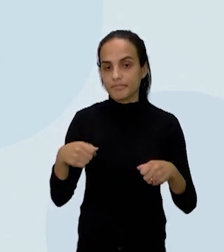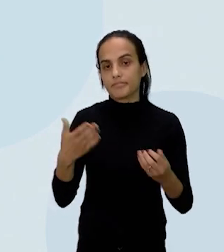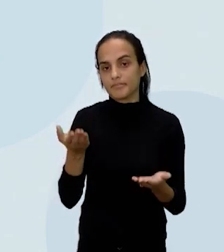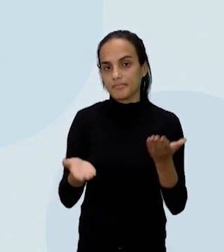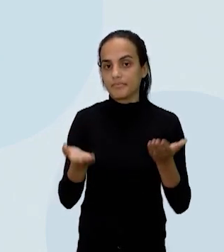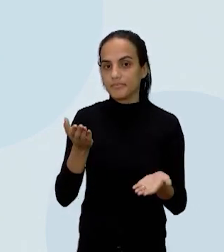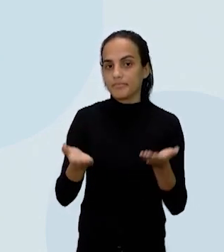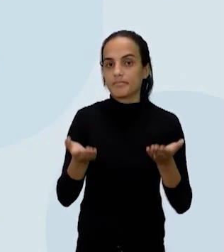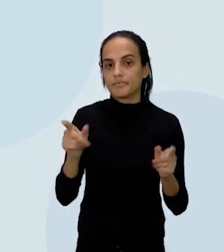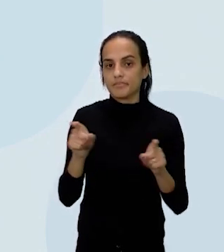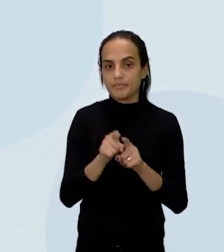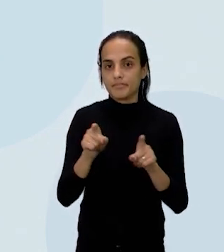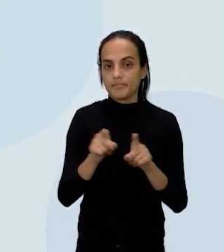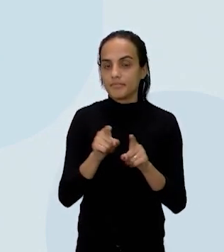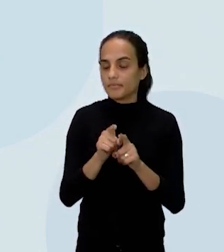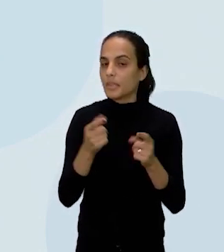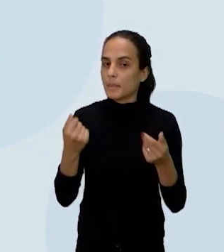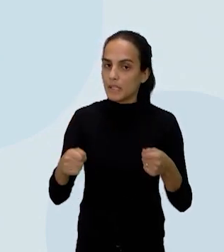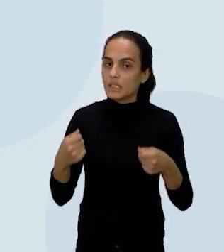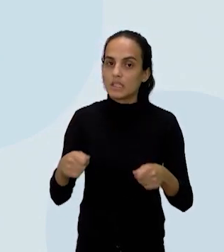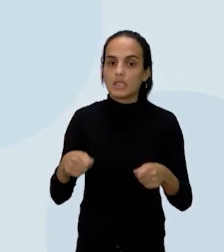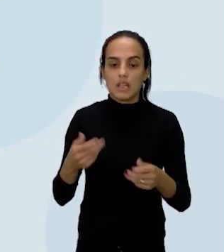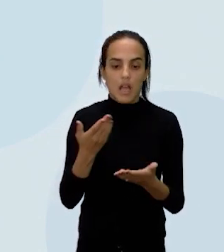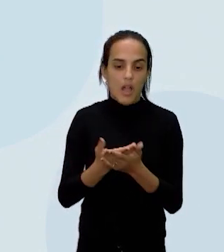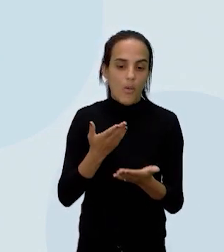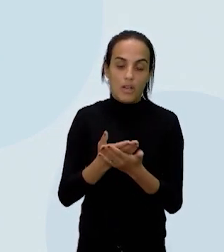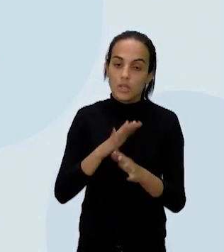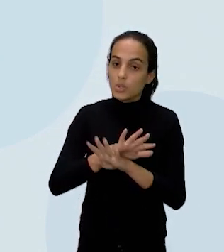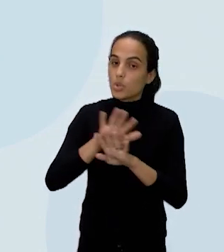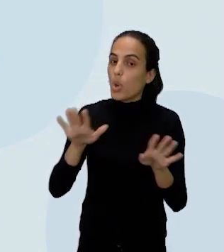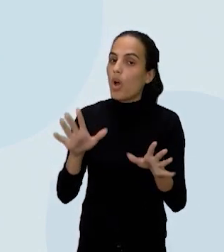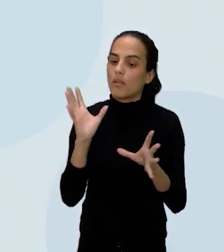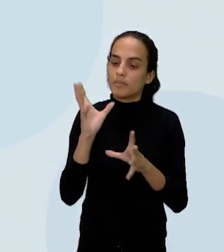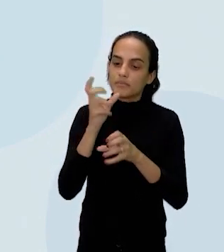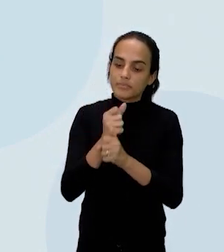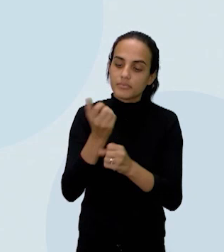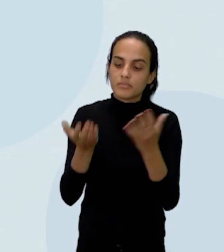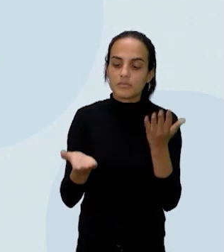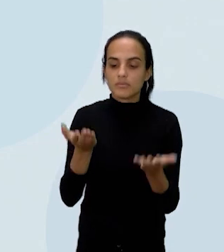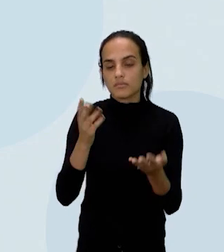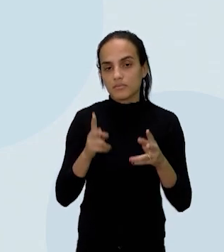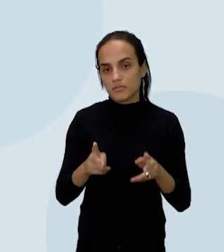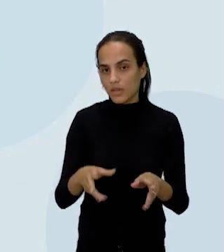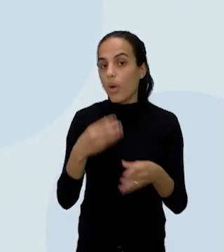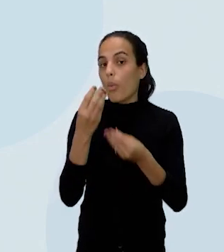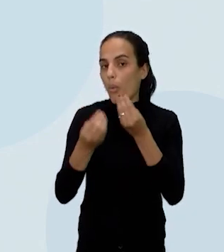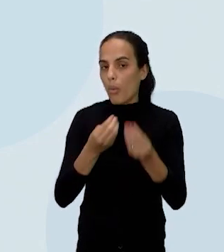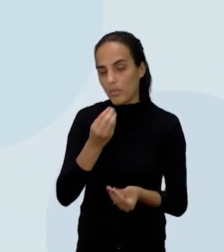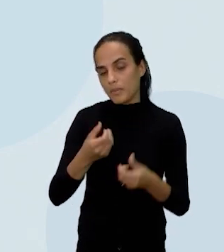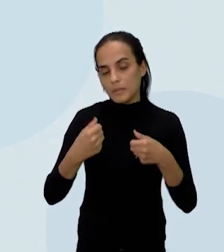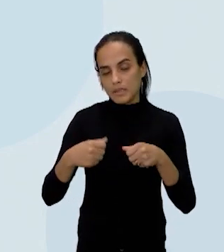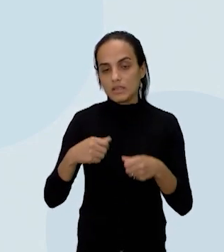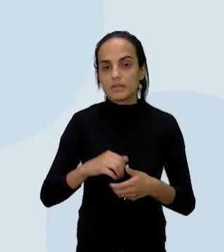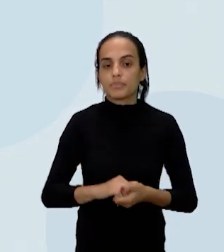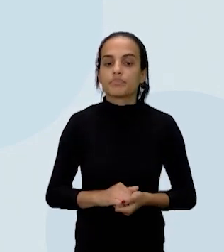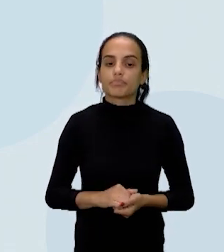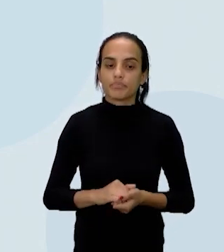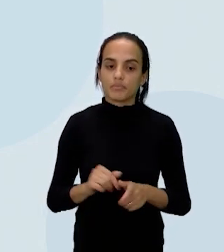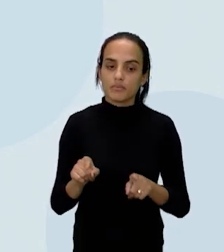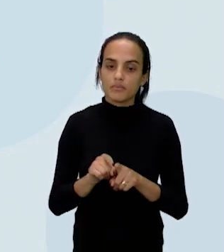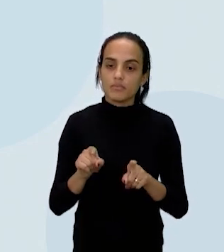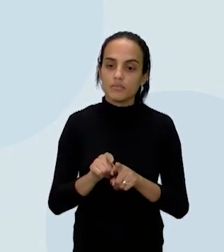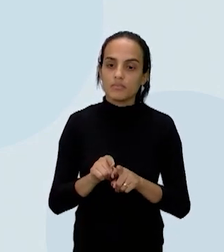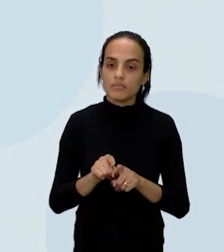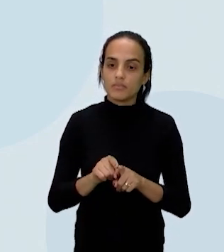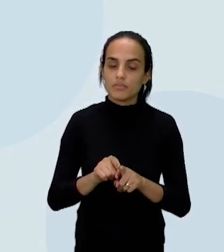precisa ter uma aula só sobre como calcular a constante de equilíbrio, dividido pelos reagentes. Então, eu